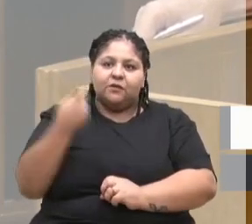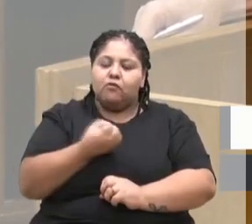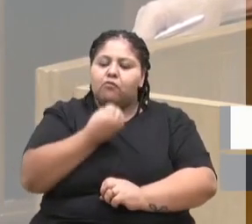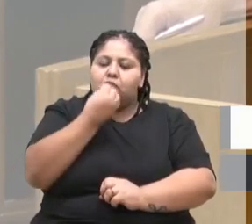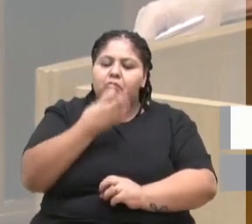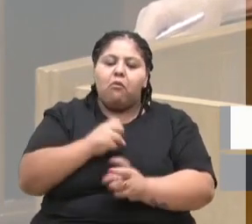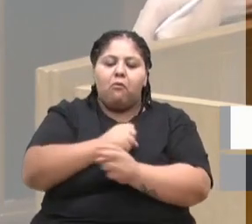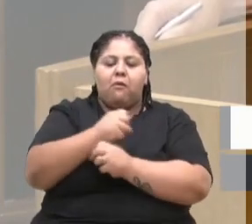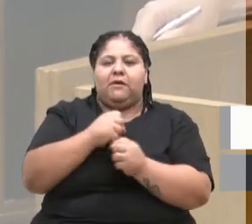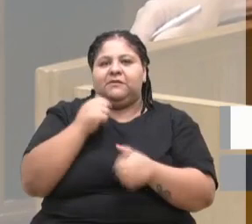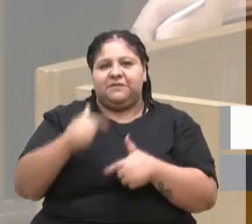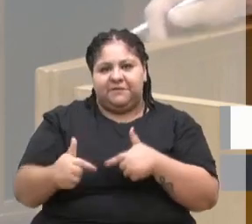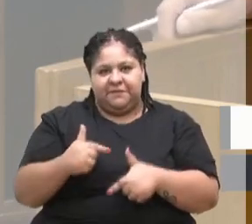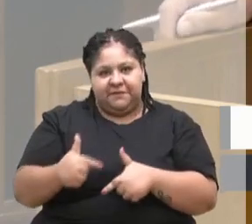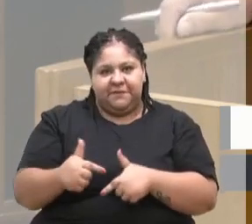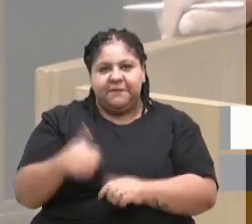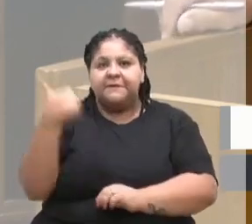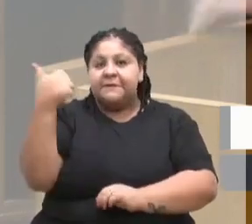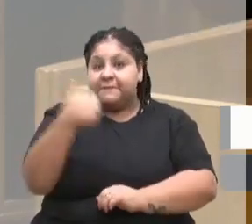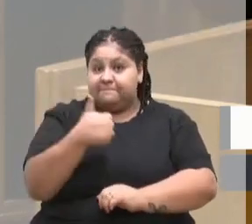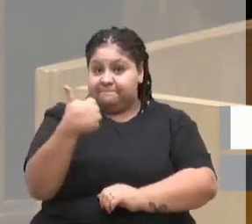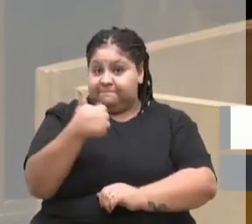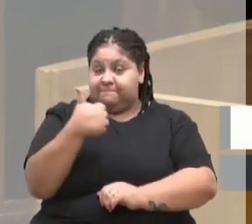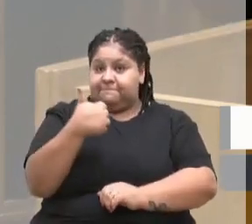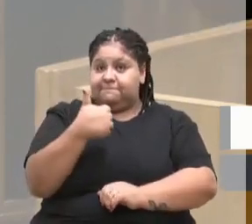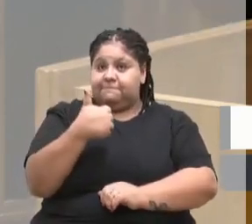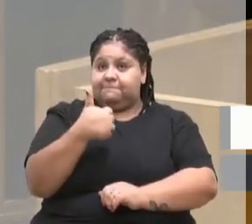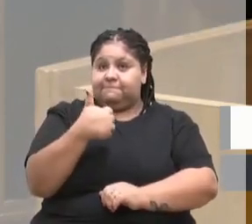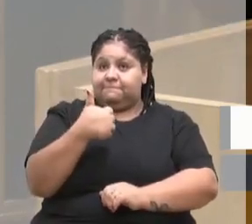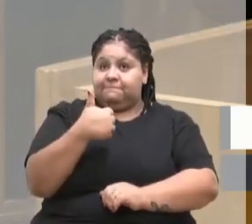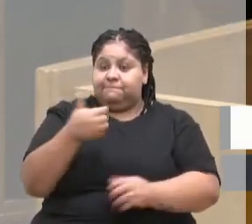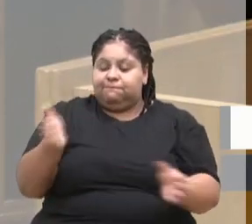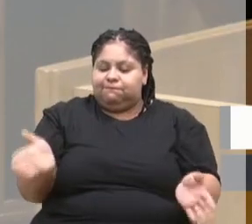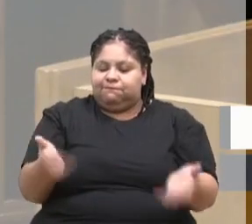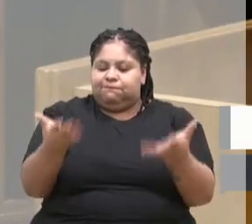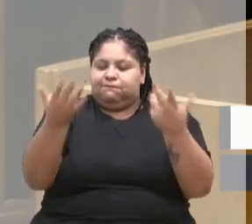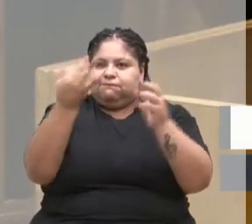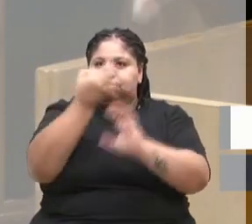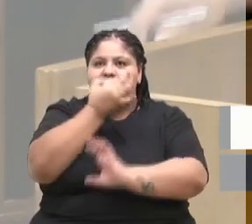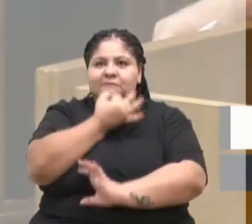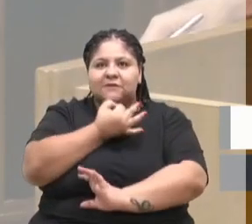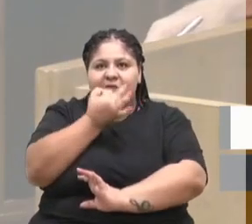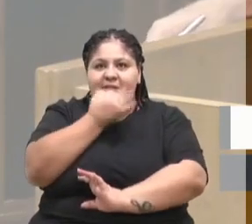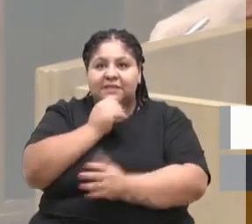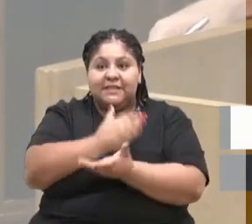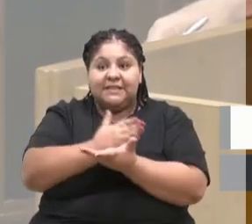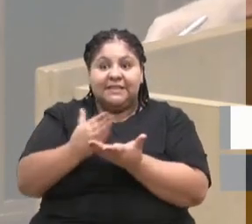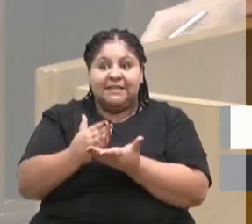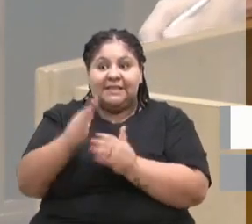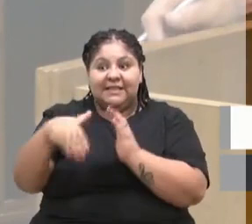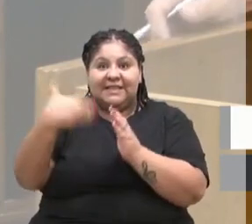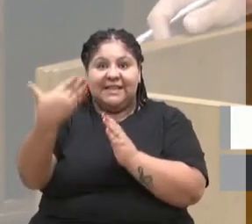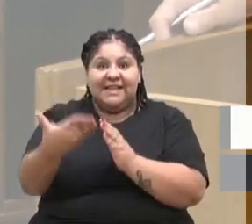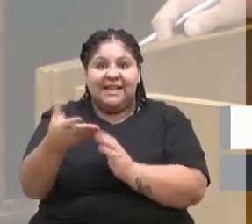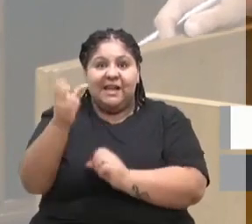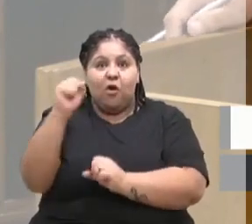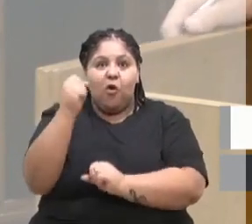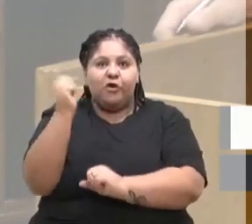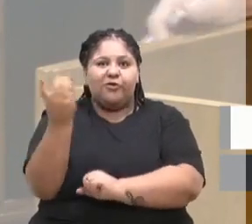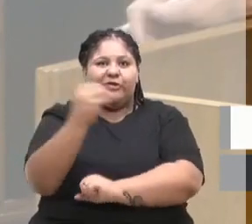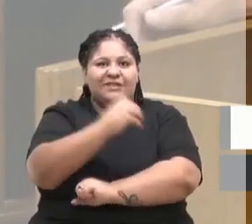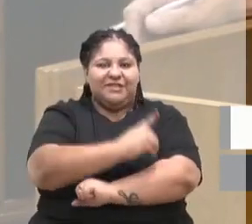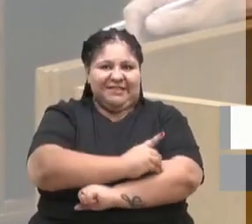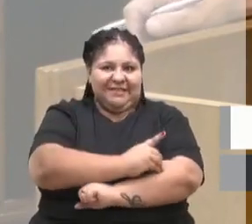de trabalho. Em primeiro lugar, celebrar nossa festa da uva, que está por iniciar daqui a 8 dias.